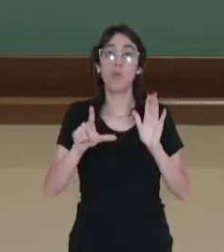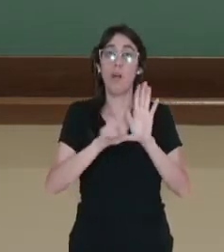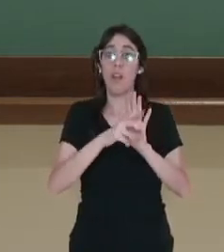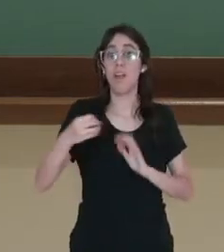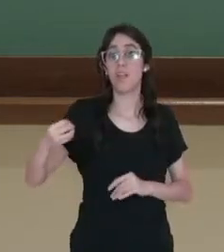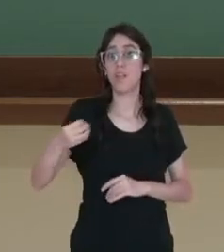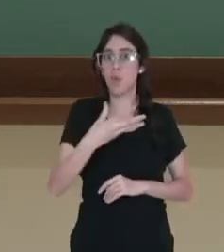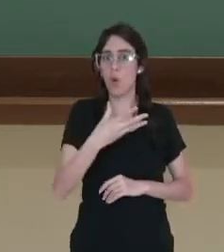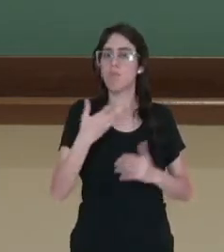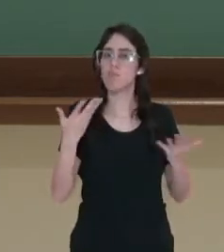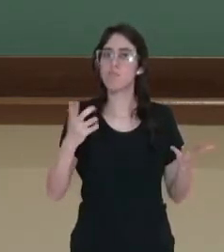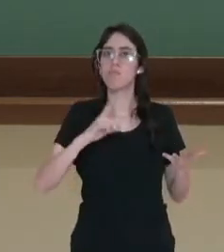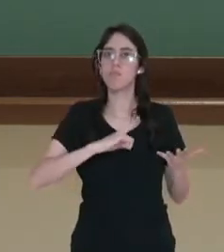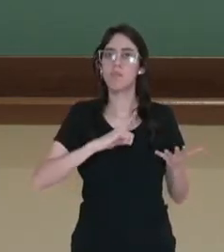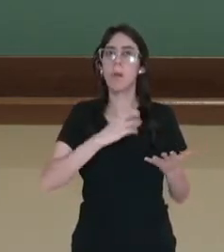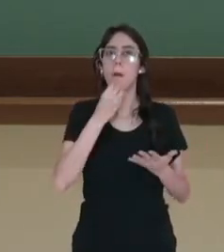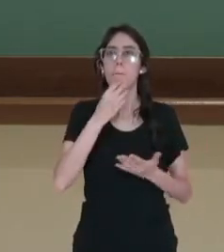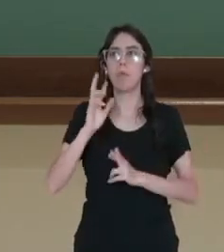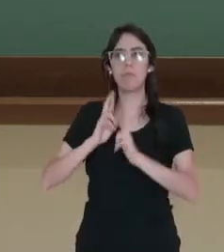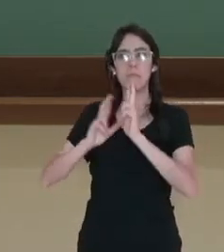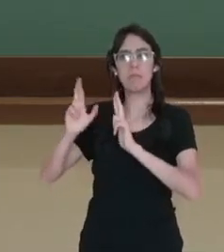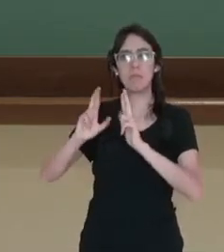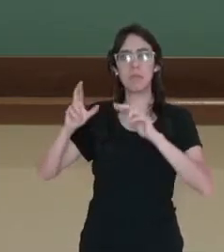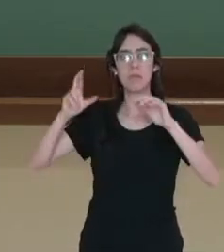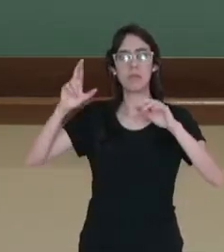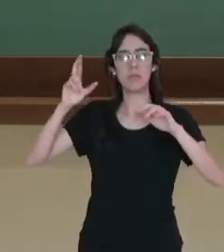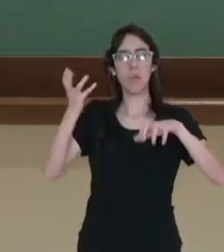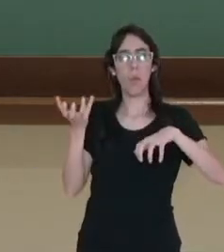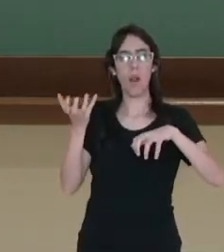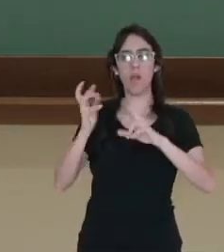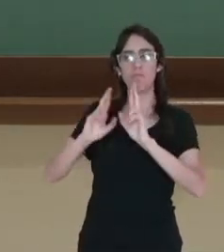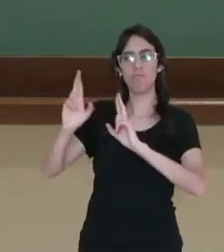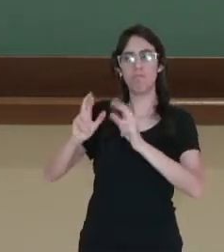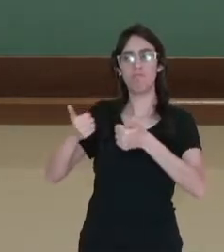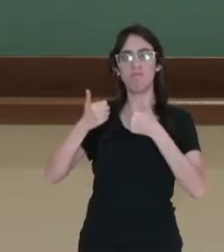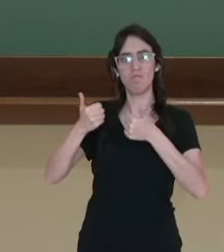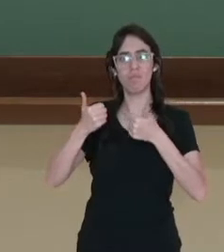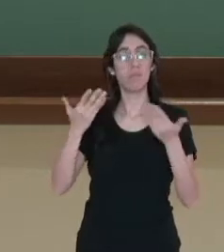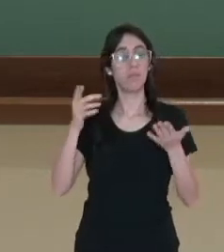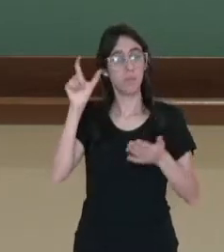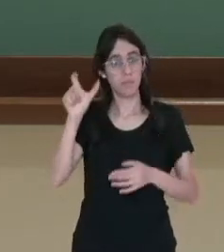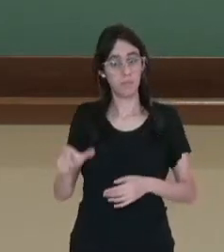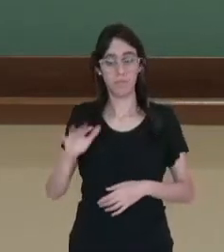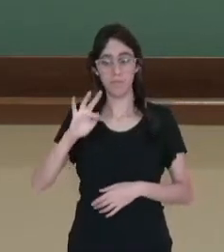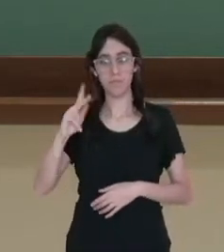bom relacionamento com o Congresso, o governo Fernando Henrique Cardoso pôde avançar nas